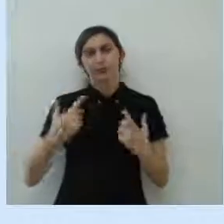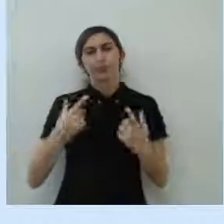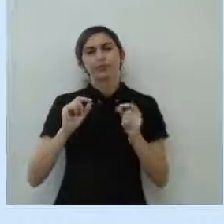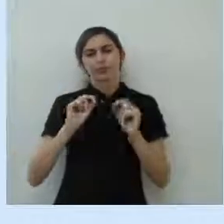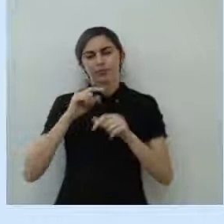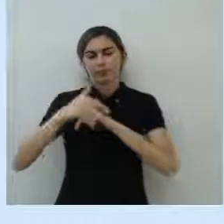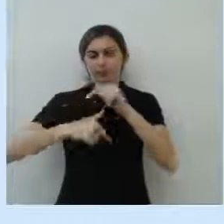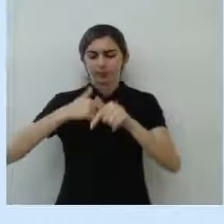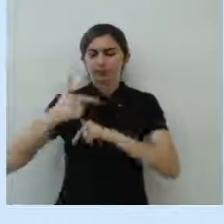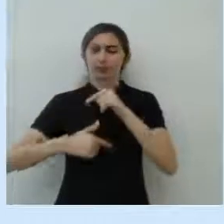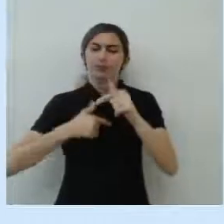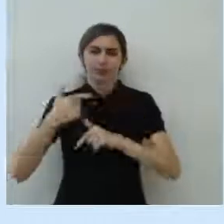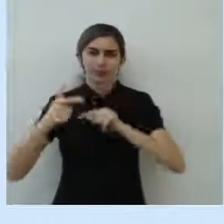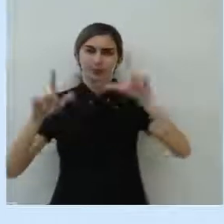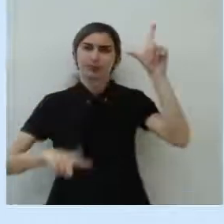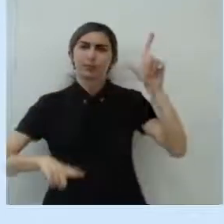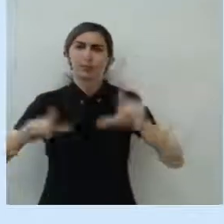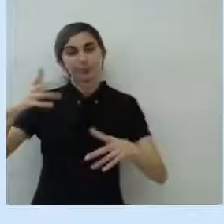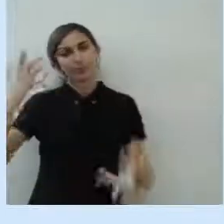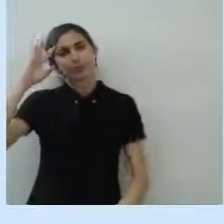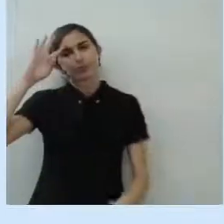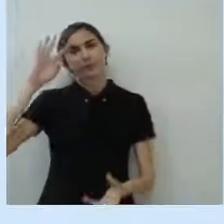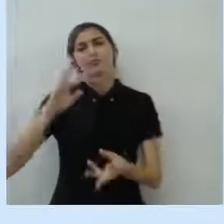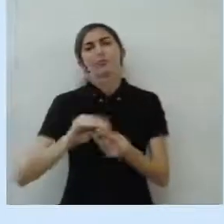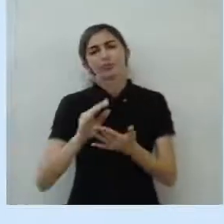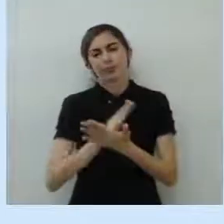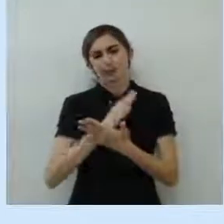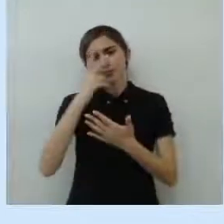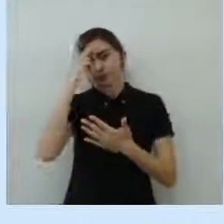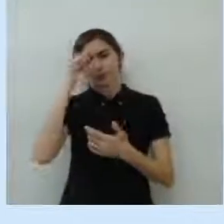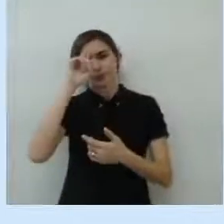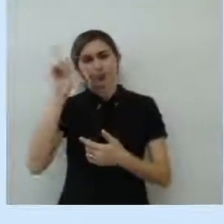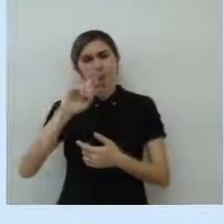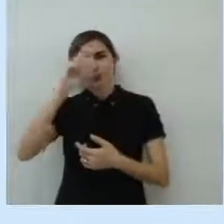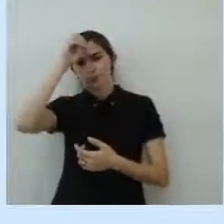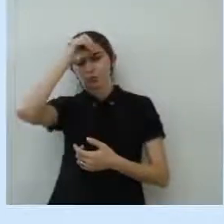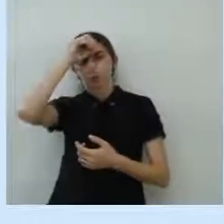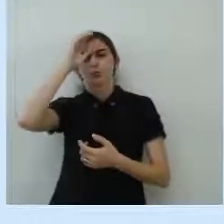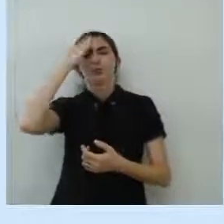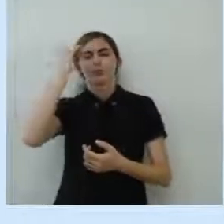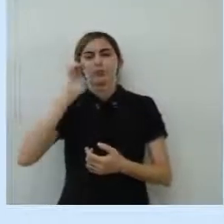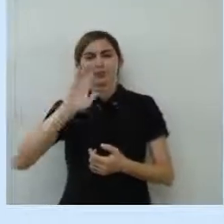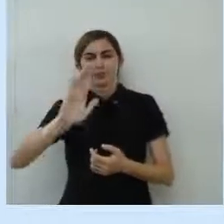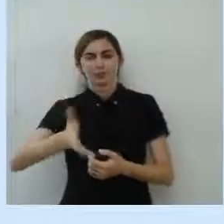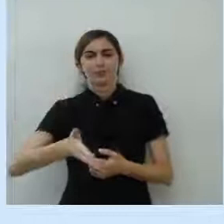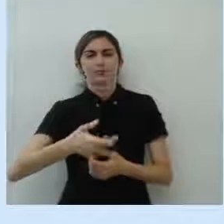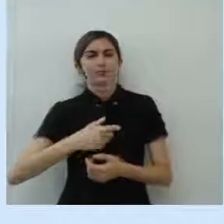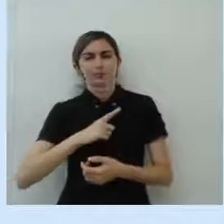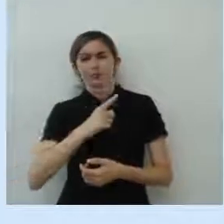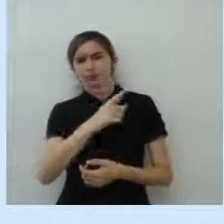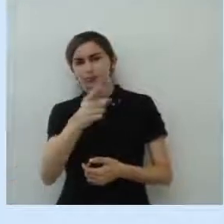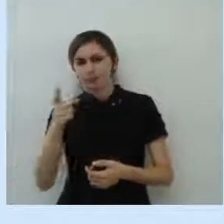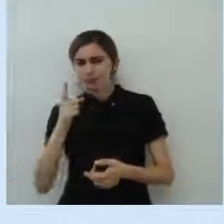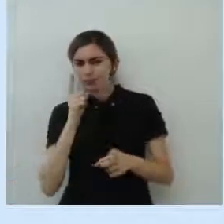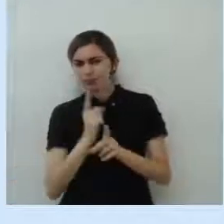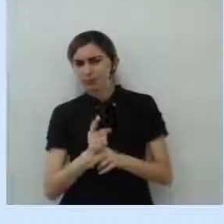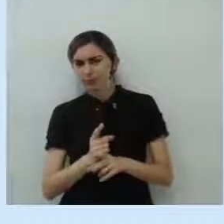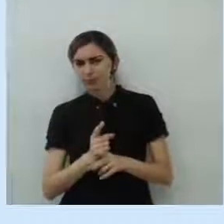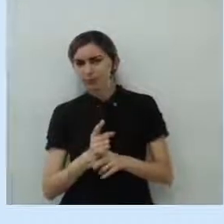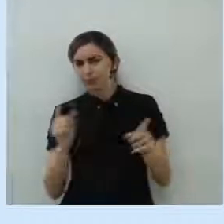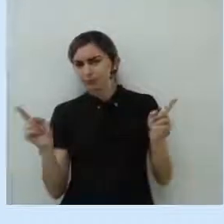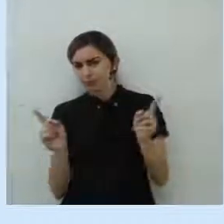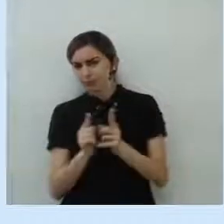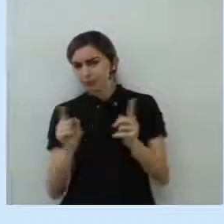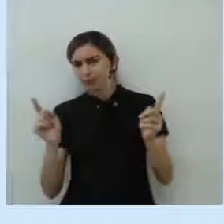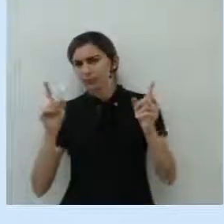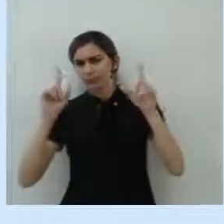ele trabalhava na televisão. Acho que agora algumas pessoas que não sabiam já sabem. E você, digo de novo, dá uma pausa aí,